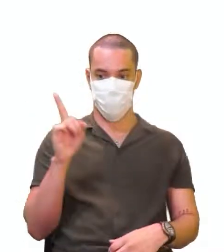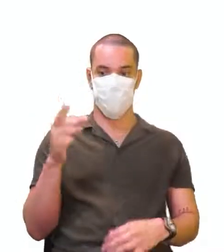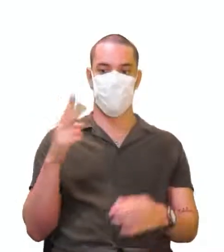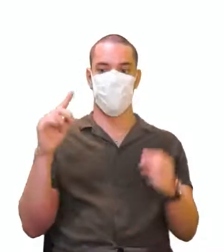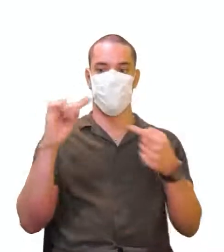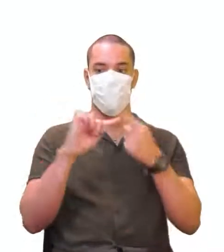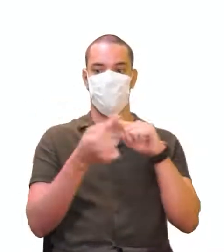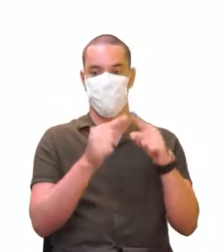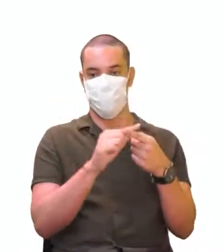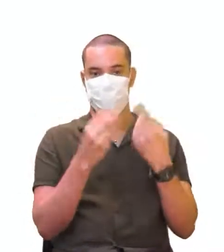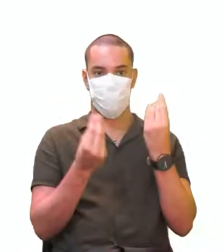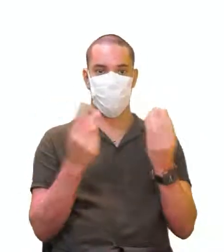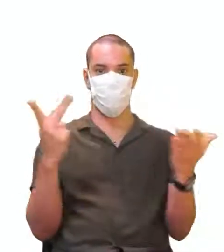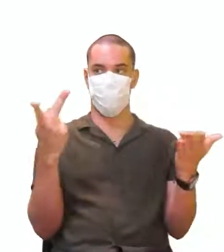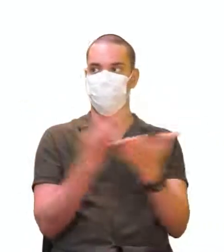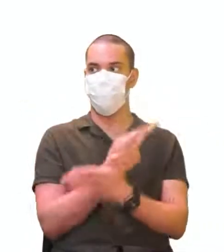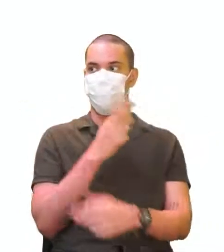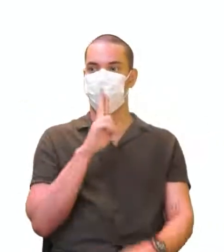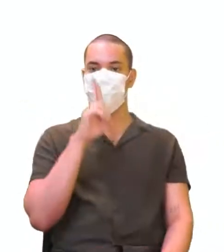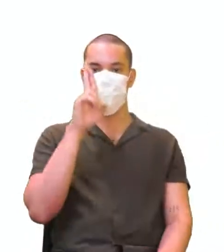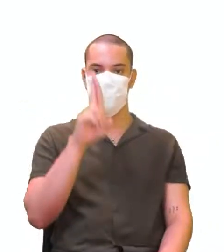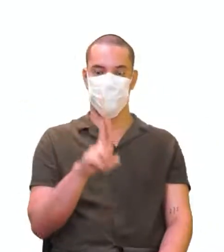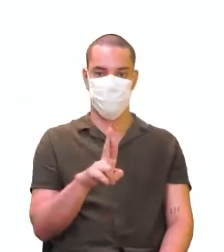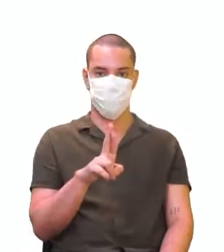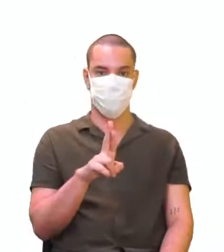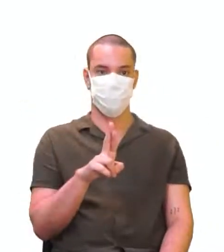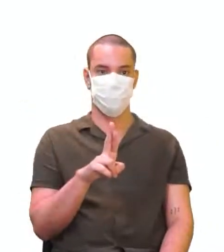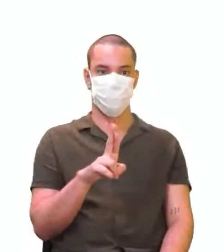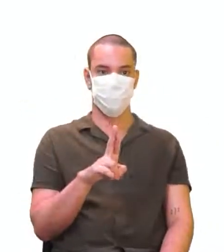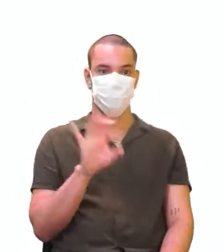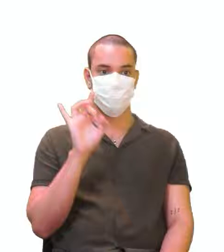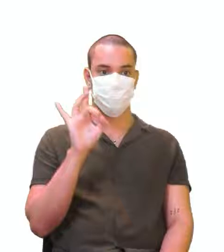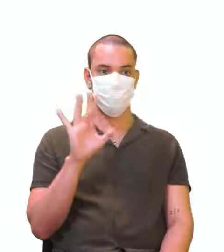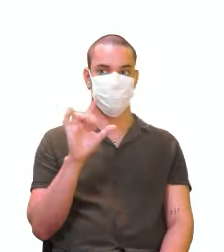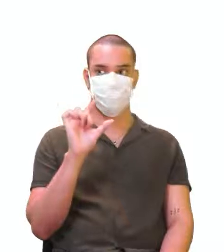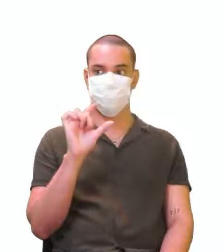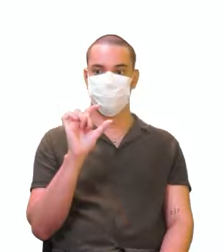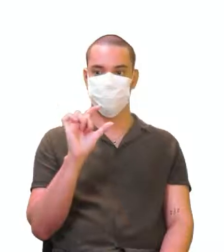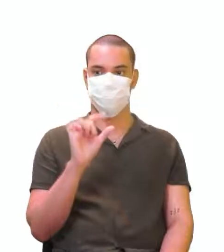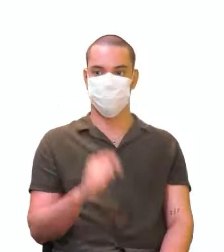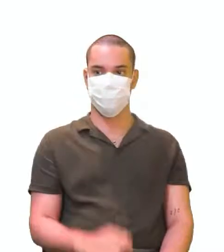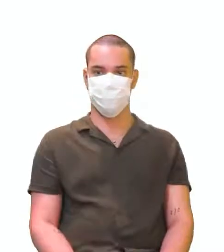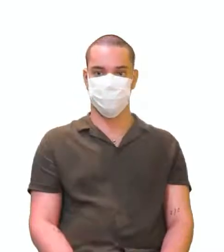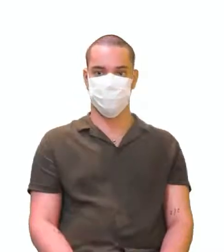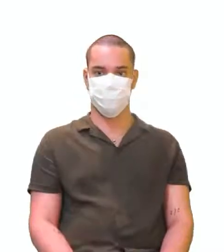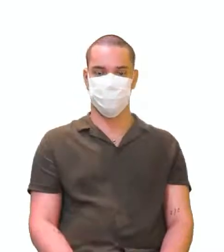combinações entre os alelos e os fenótipos resultantes. Só um pouquinho.